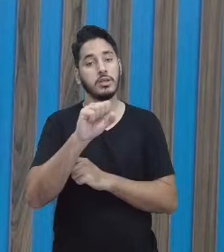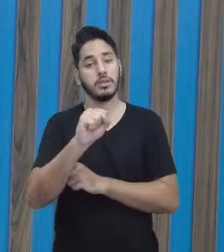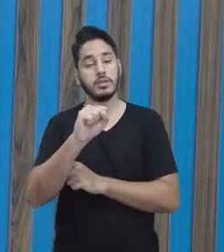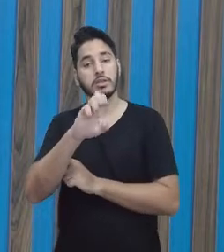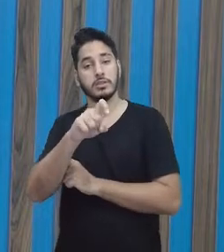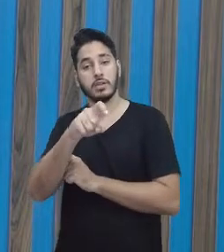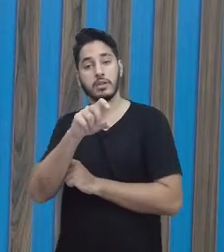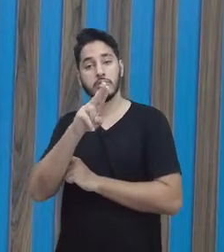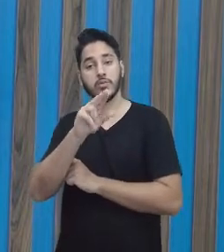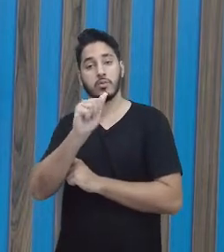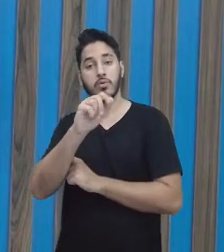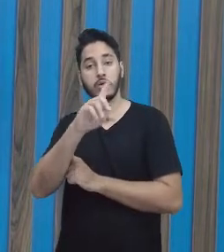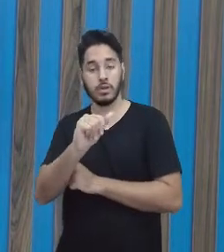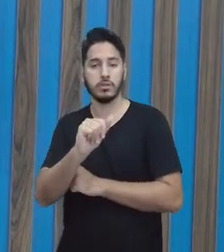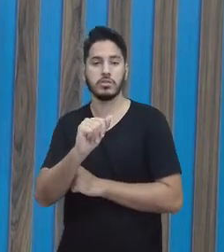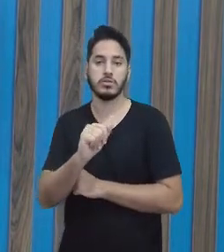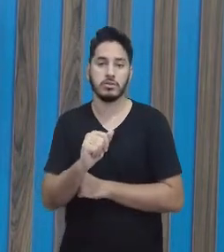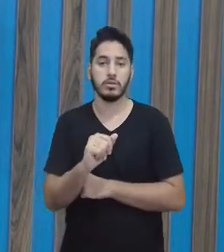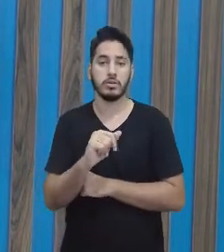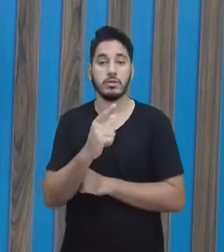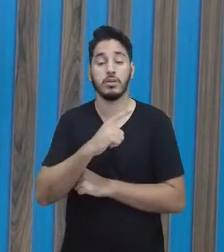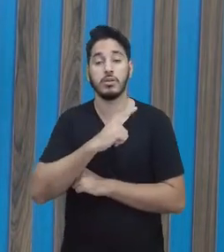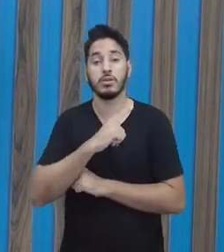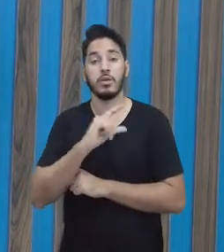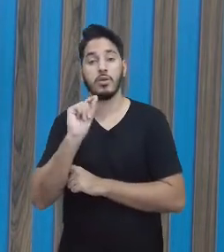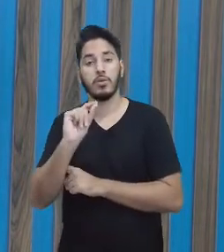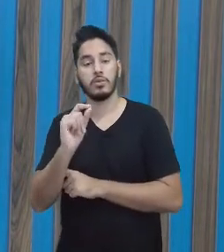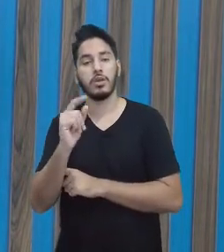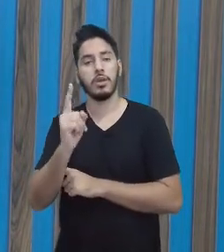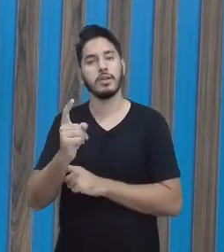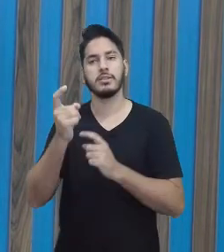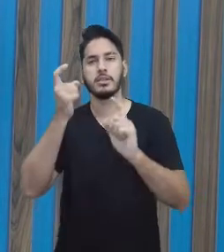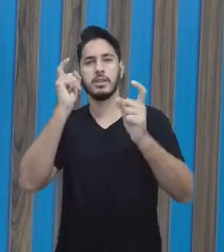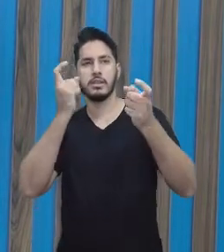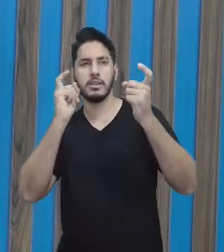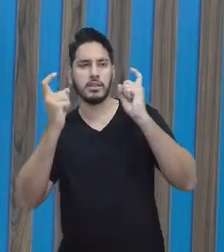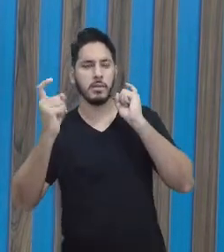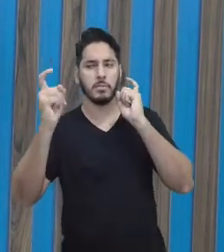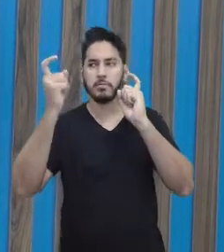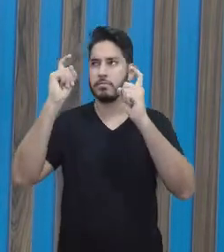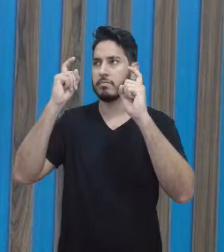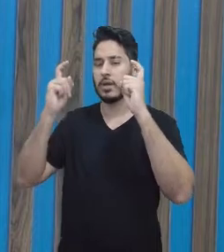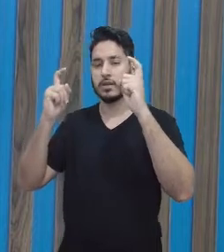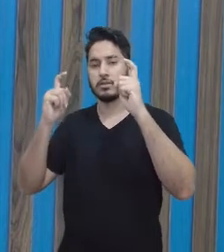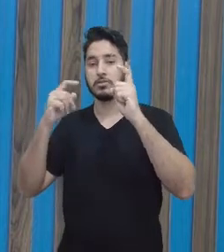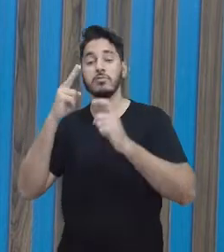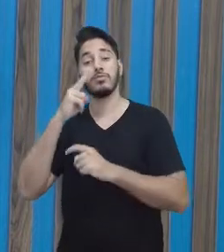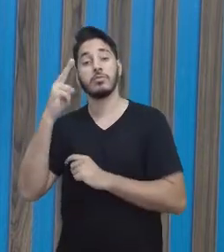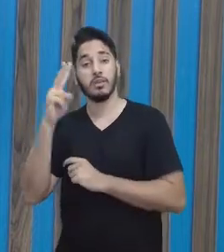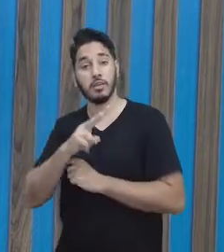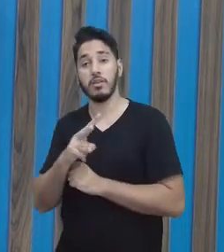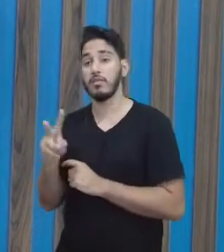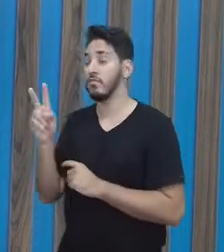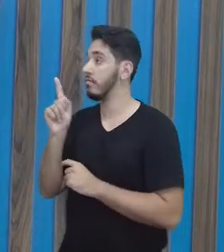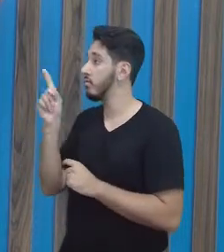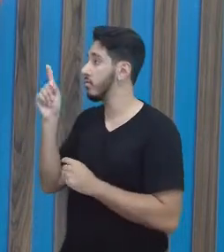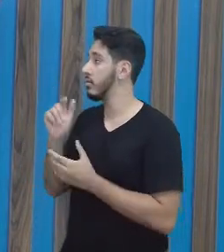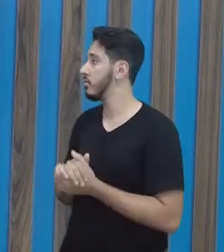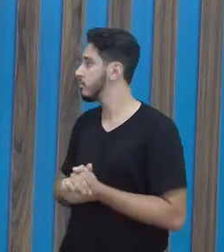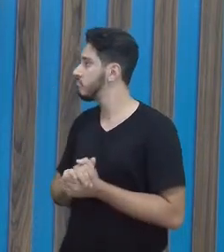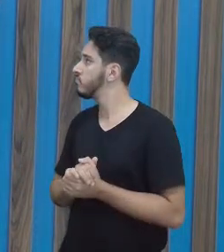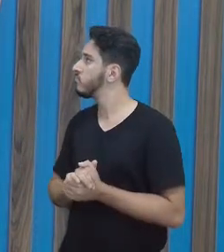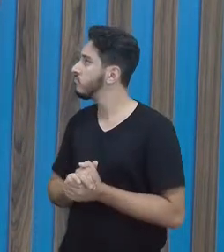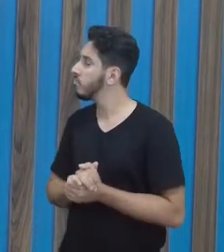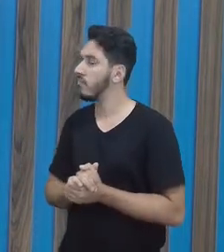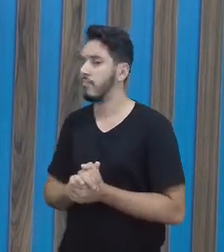sexuada. Então, né, ele vem trazer essa discussão. Né? Então, vocês aí estão vendo a